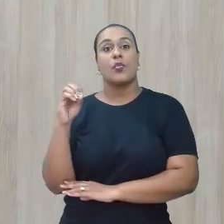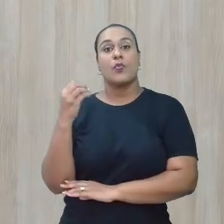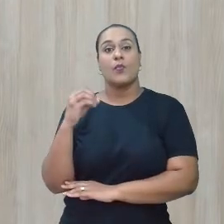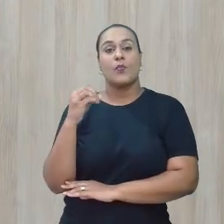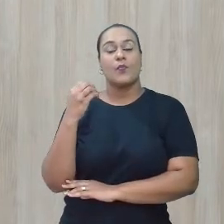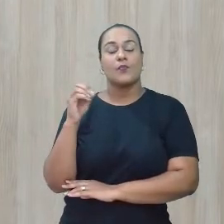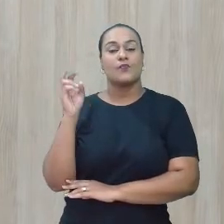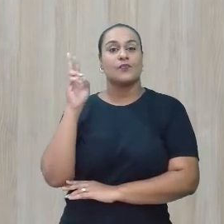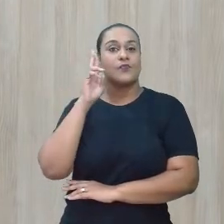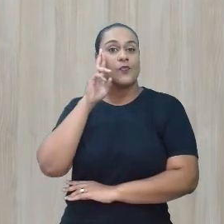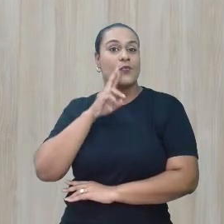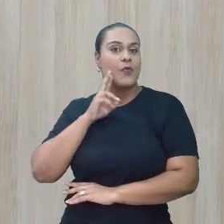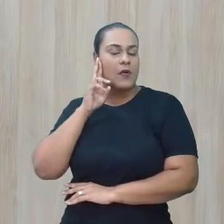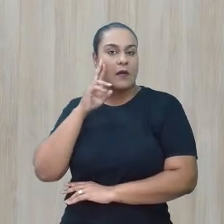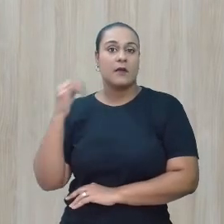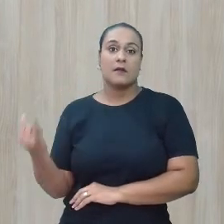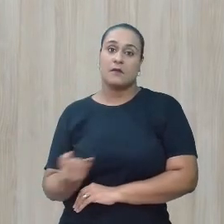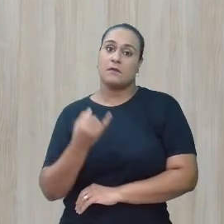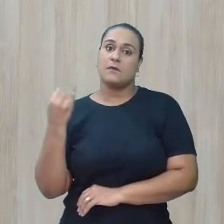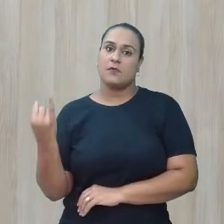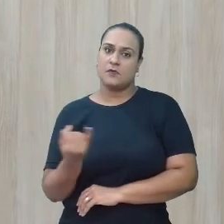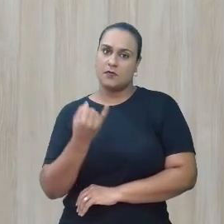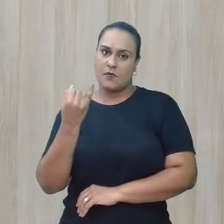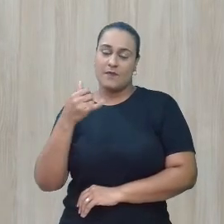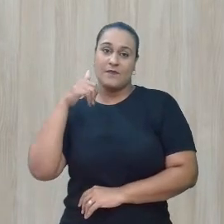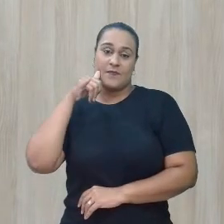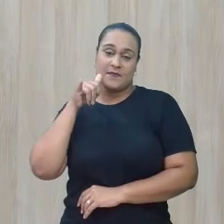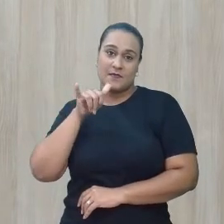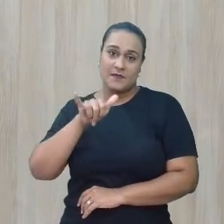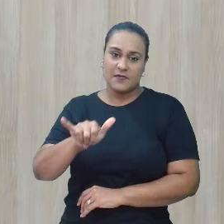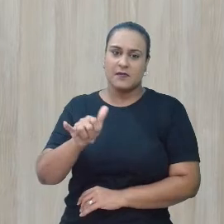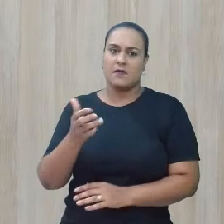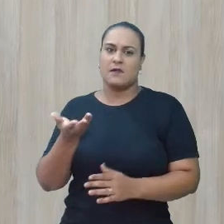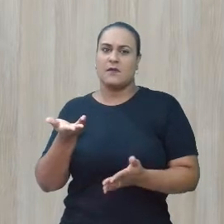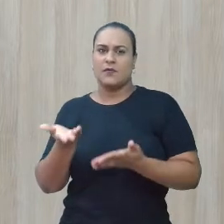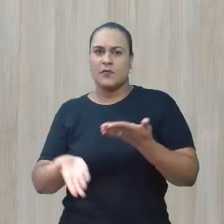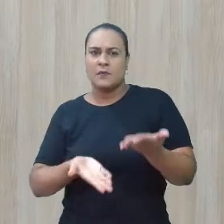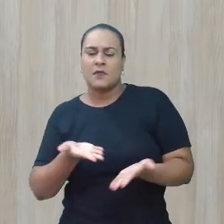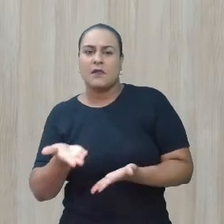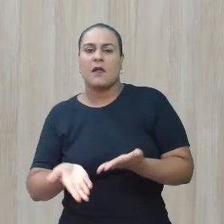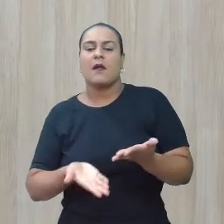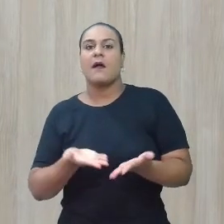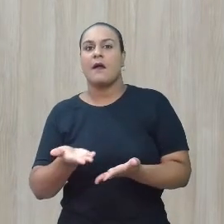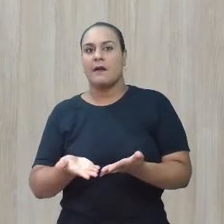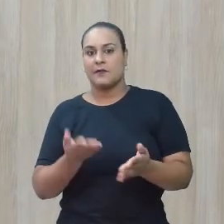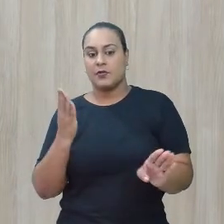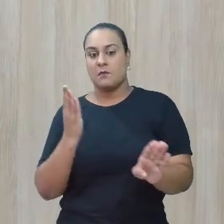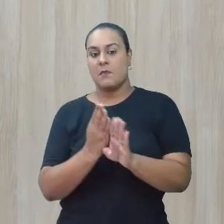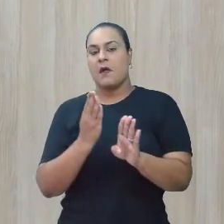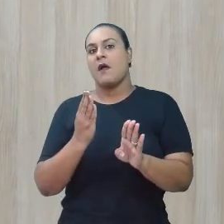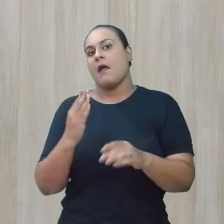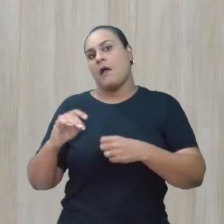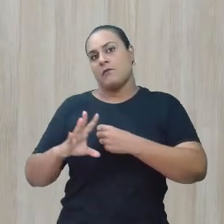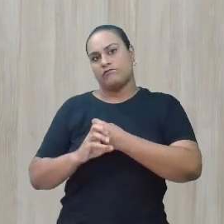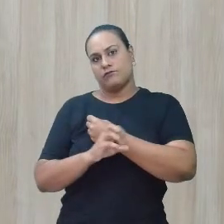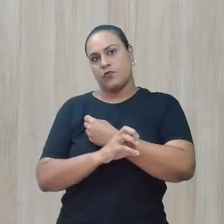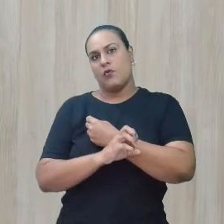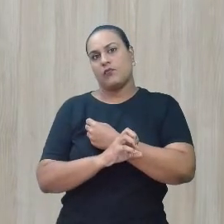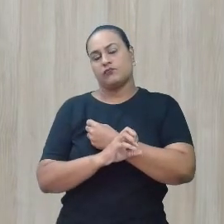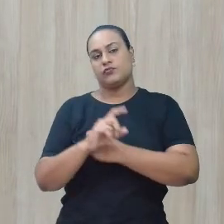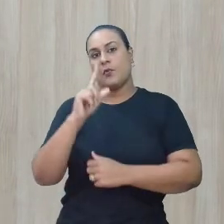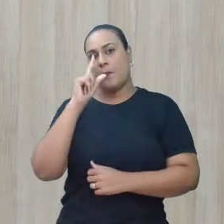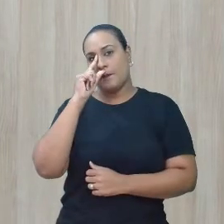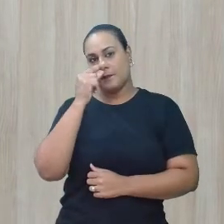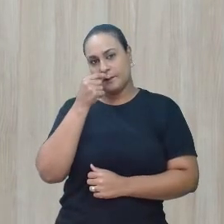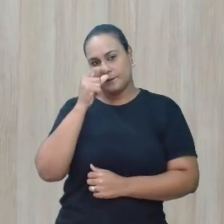últimas aulas, né? Sobre a importância da prevenção e do diagnóstico precoce do câncer de mama. Então, se você